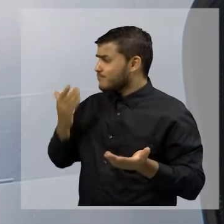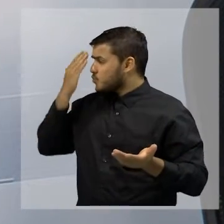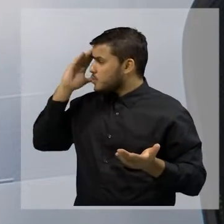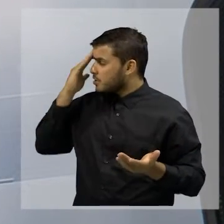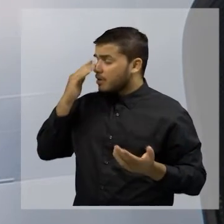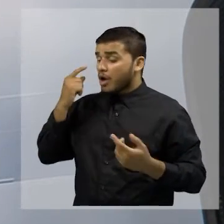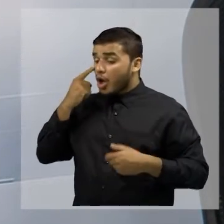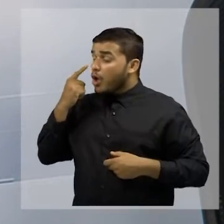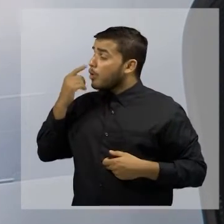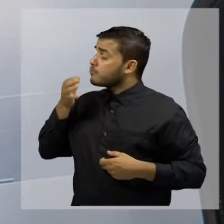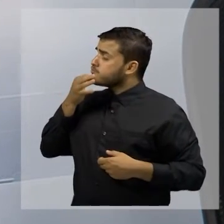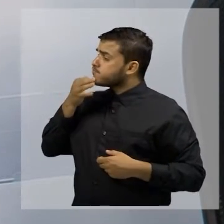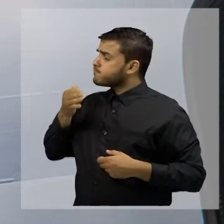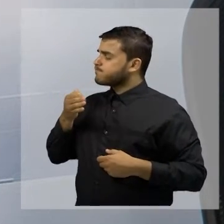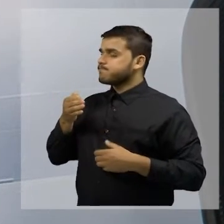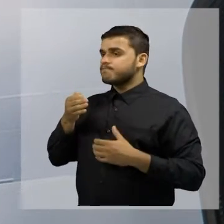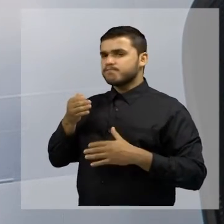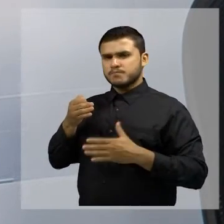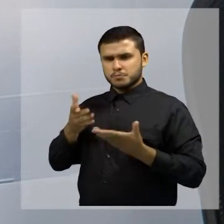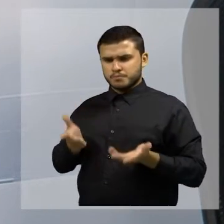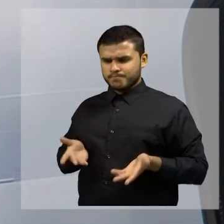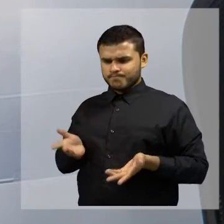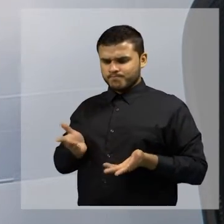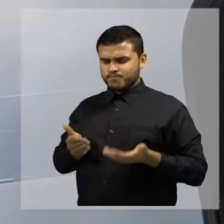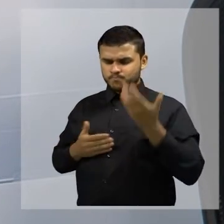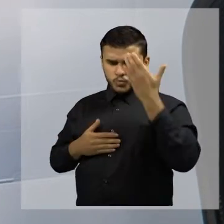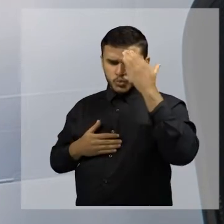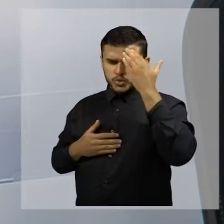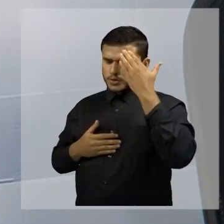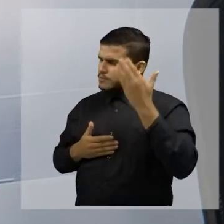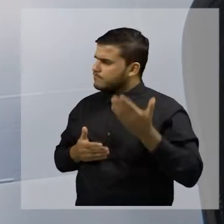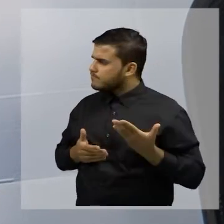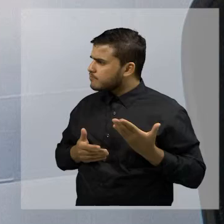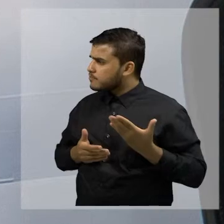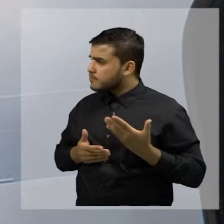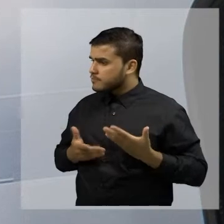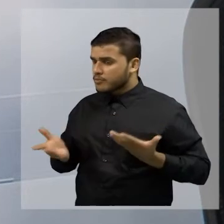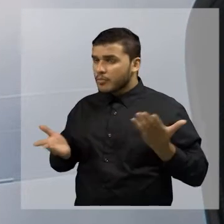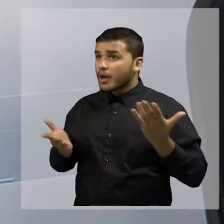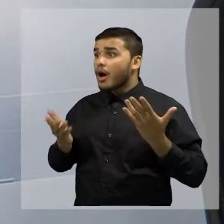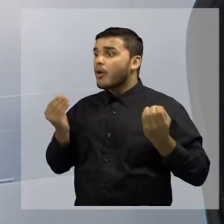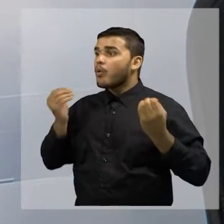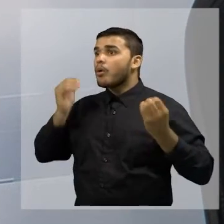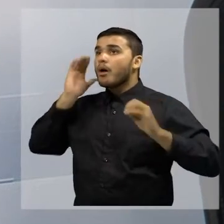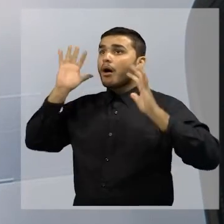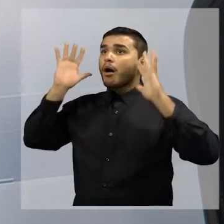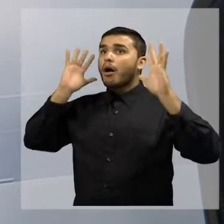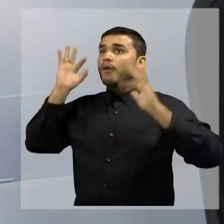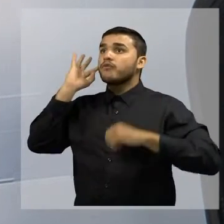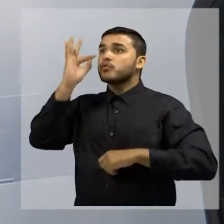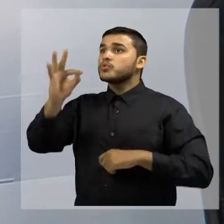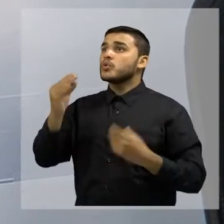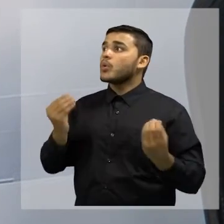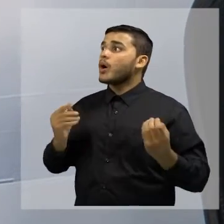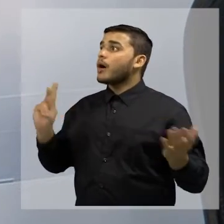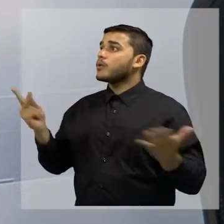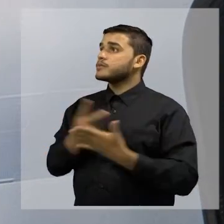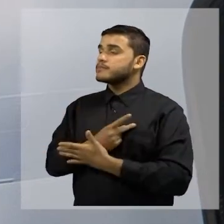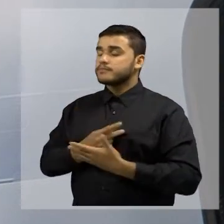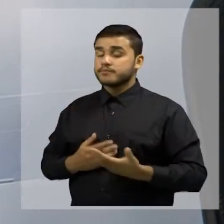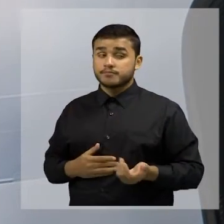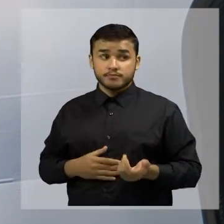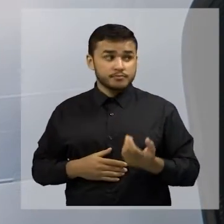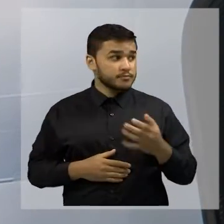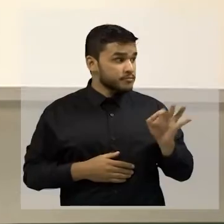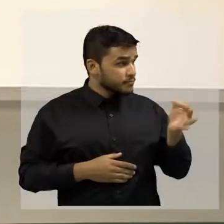uma avaliação, mas às vezes fica difícil, porque a gente não tem bola de cristal e a gente não pode fazer esse papel, né? E tem um ator importante que é o